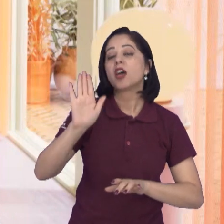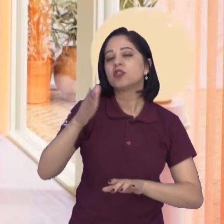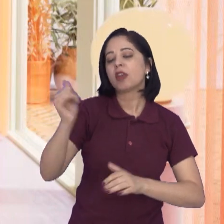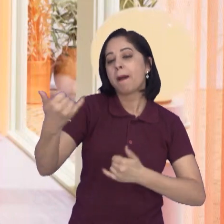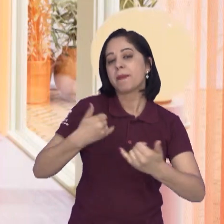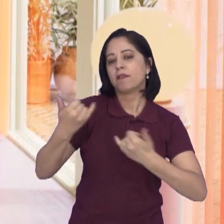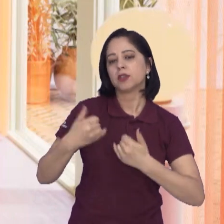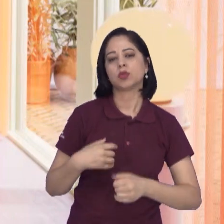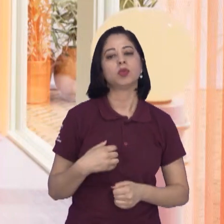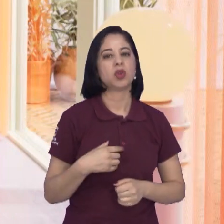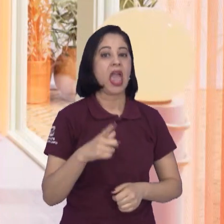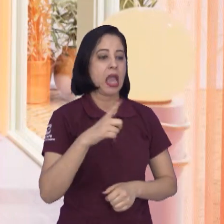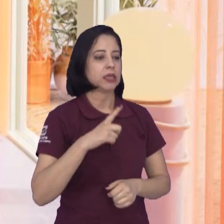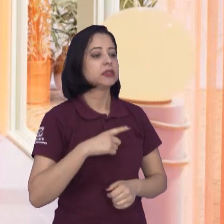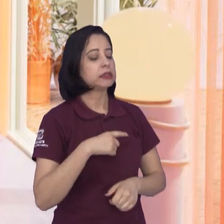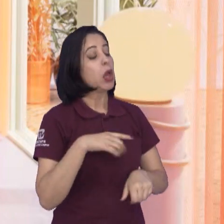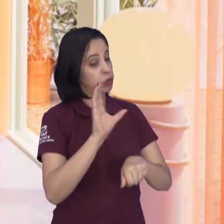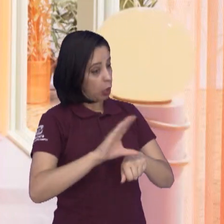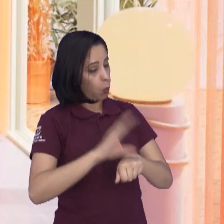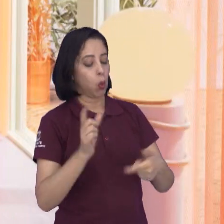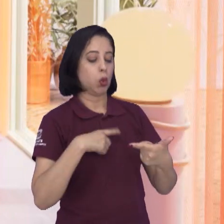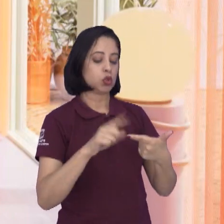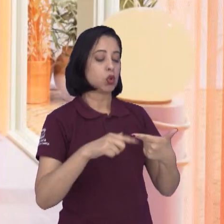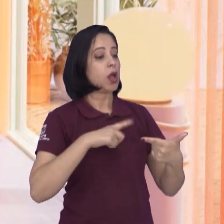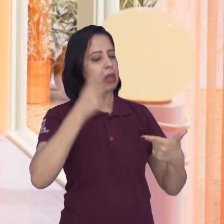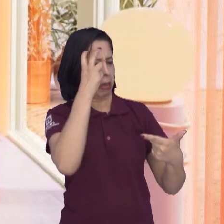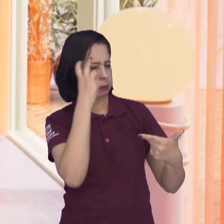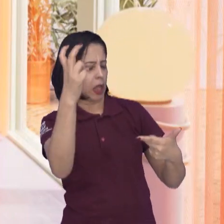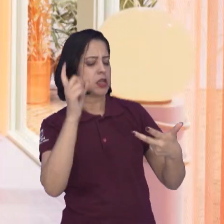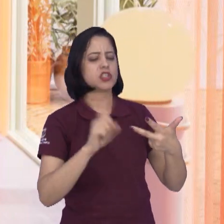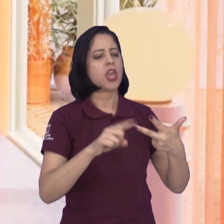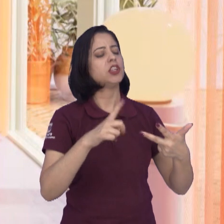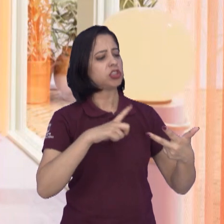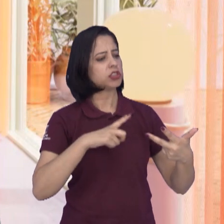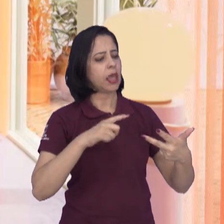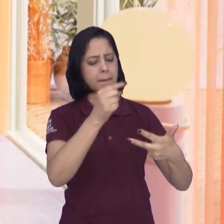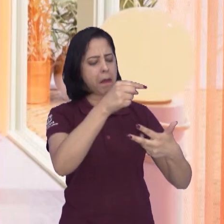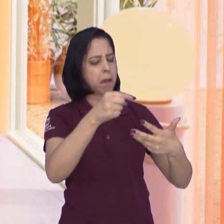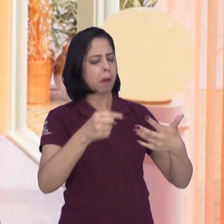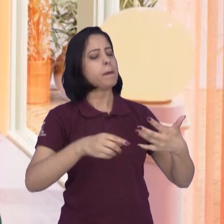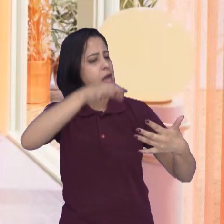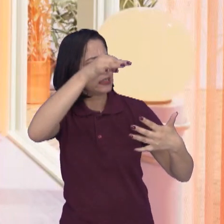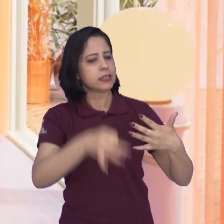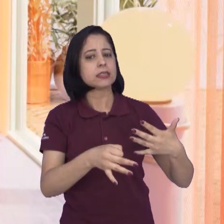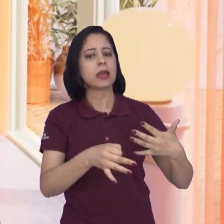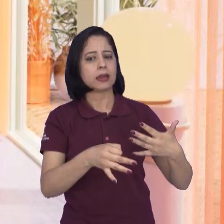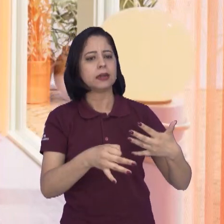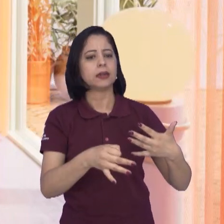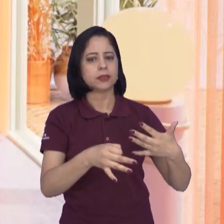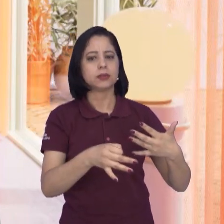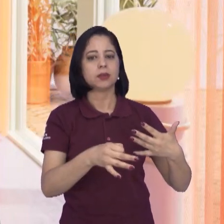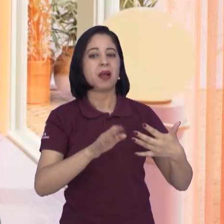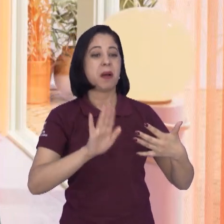as competências, que exigia ali um cargo de liderança, né, um cargo de confiança, todas as hard skills, as soft